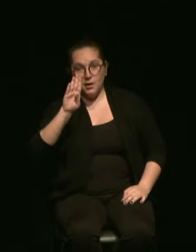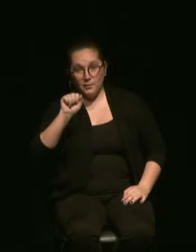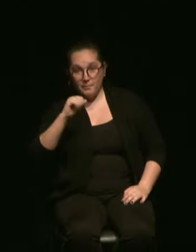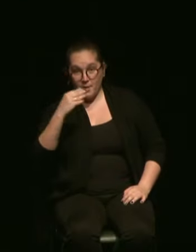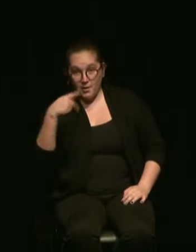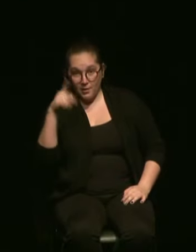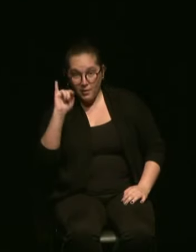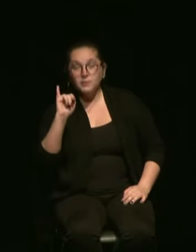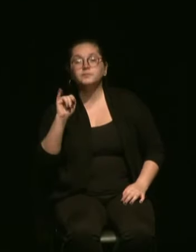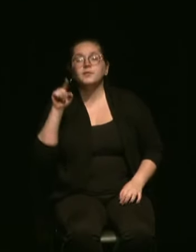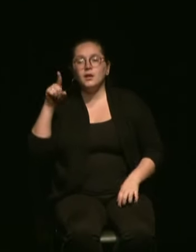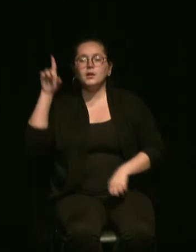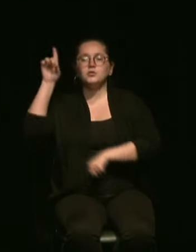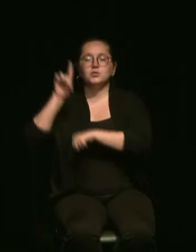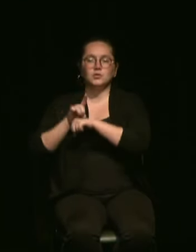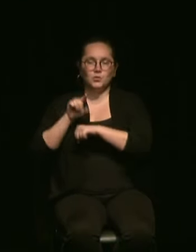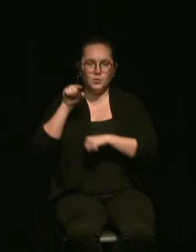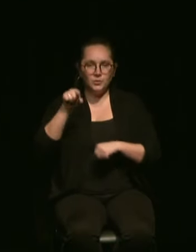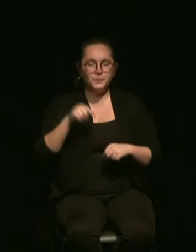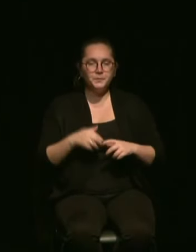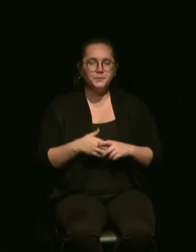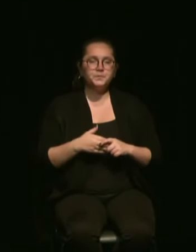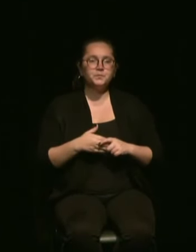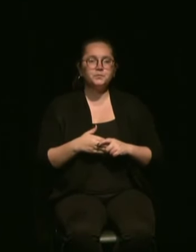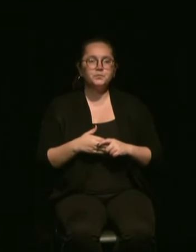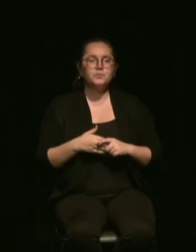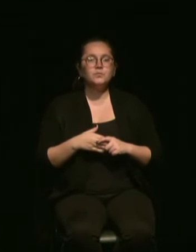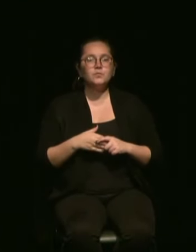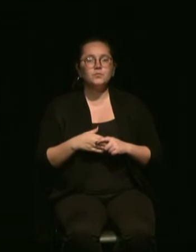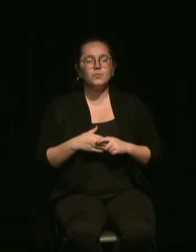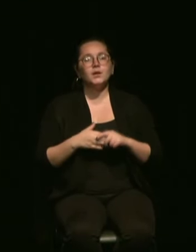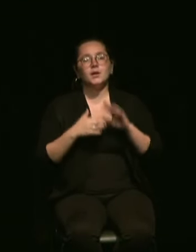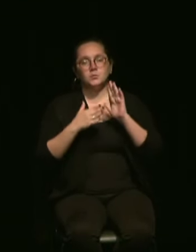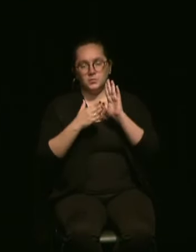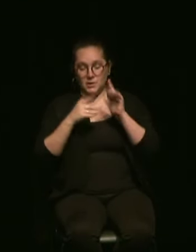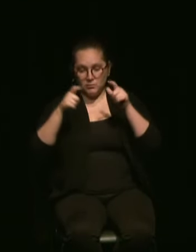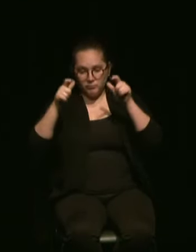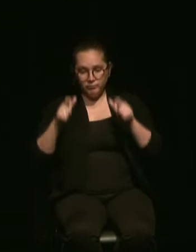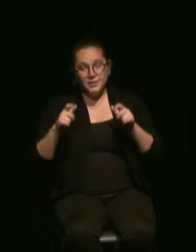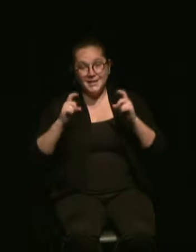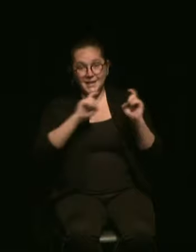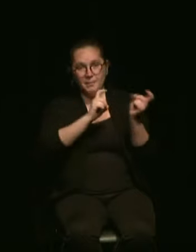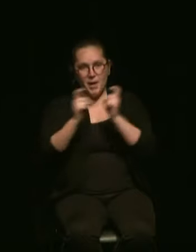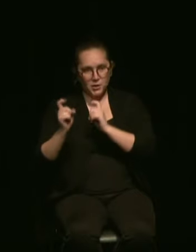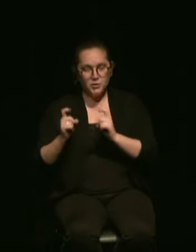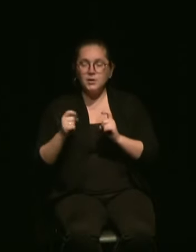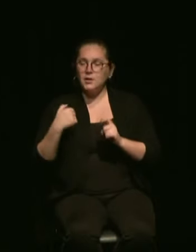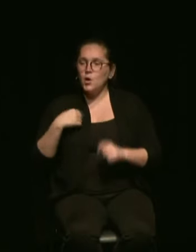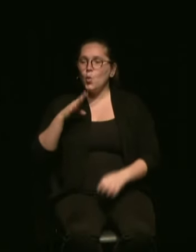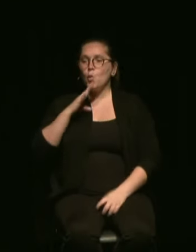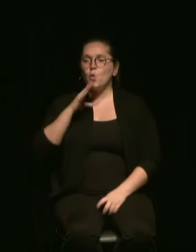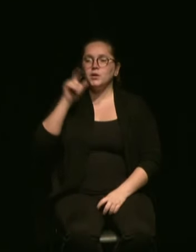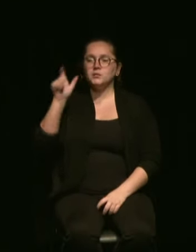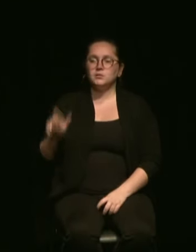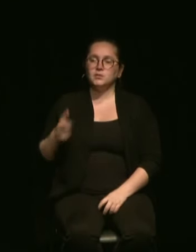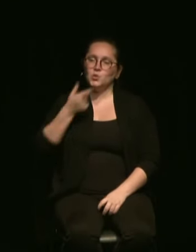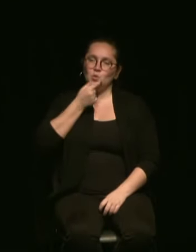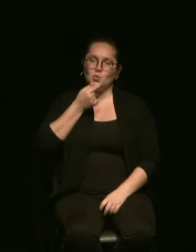o diretor do É Tudo Verdade, promoveu um debate e tal, e foi nesse dia que eu conheci o